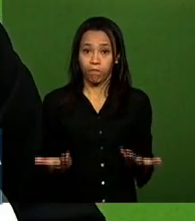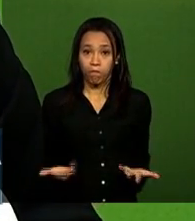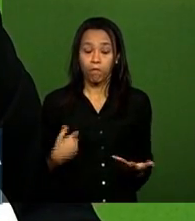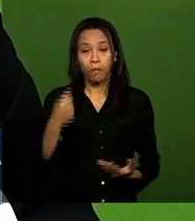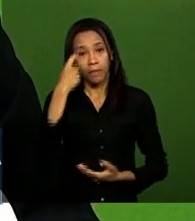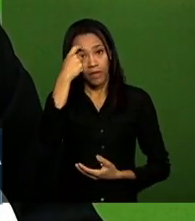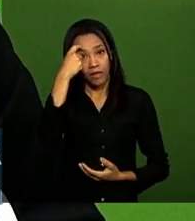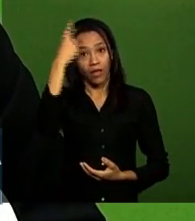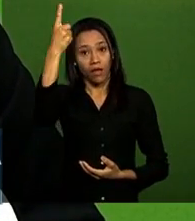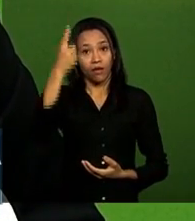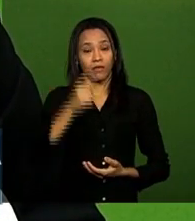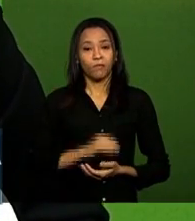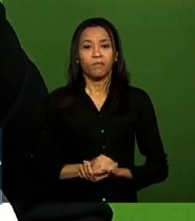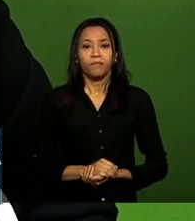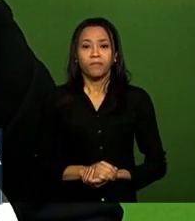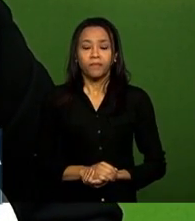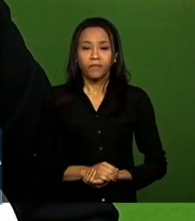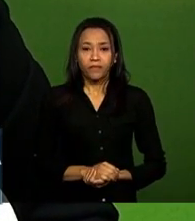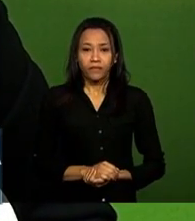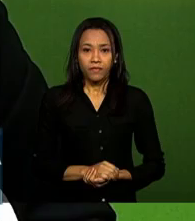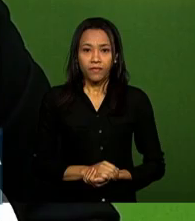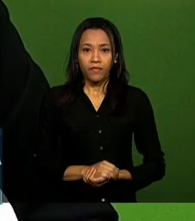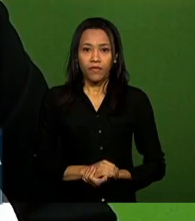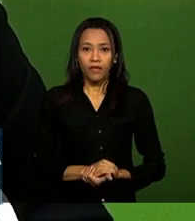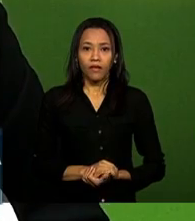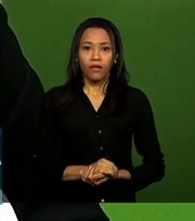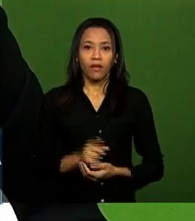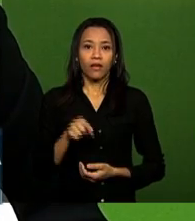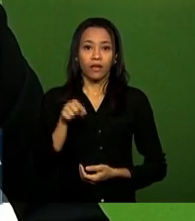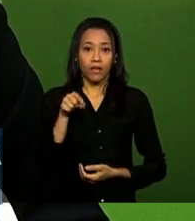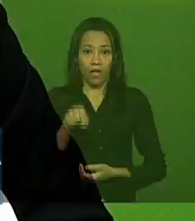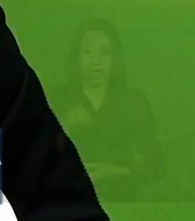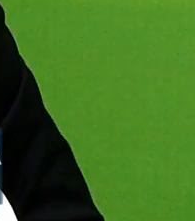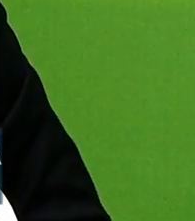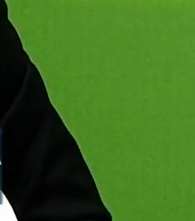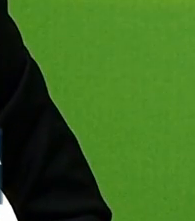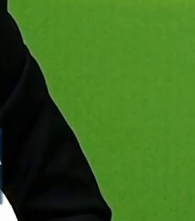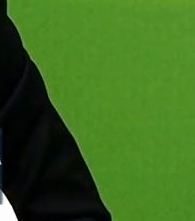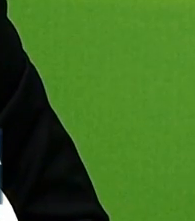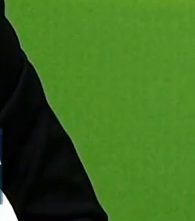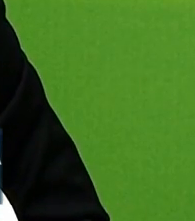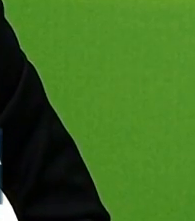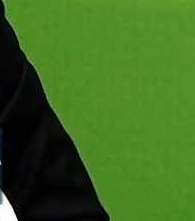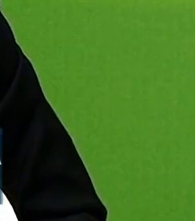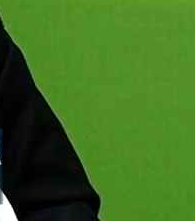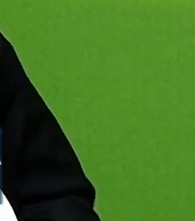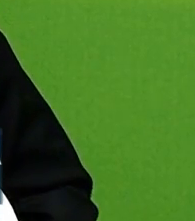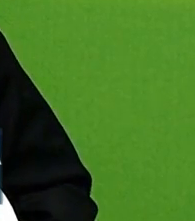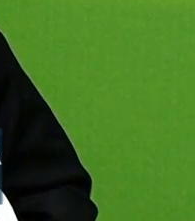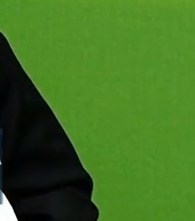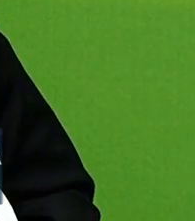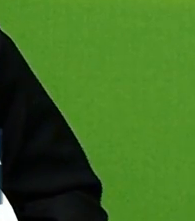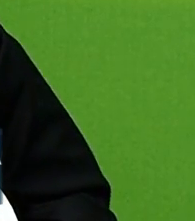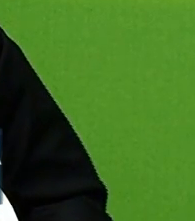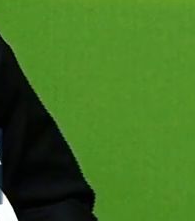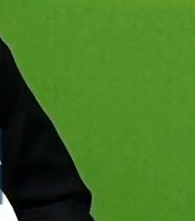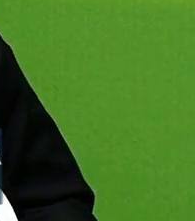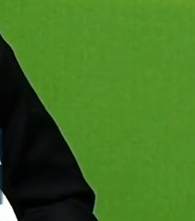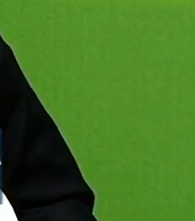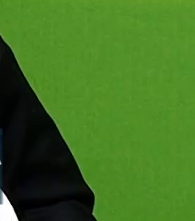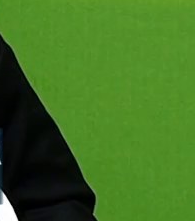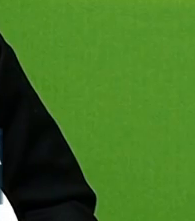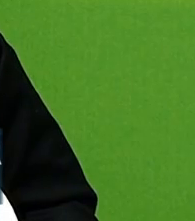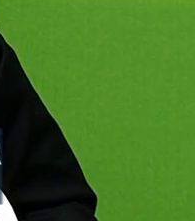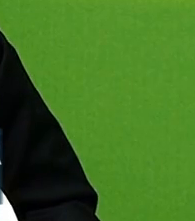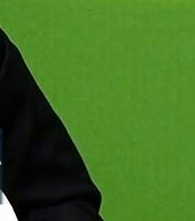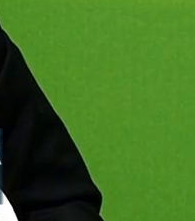forte de que essas iniciativas estratégicas elas são fortalecidas nesse caráter